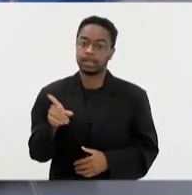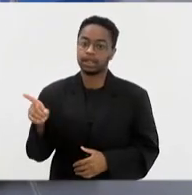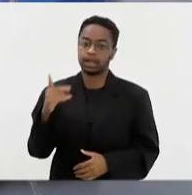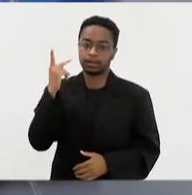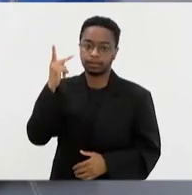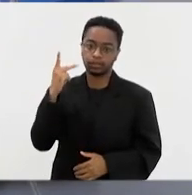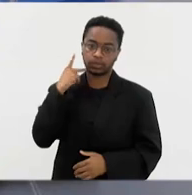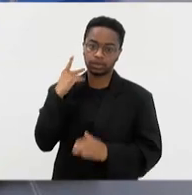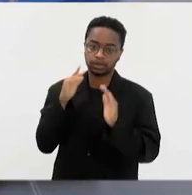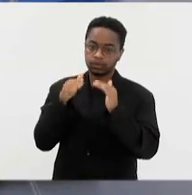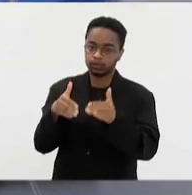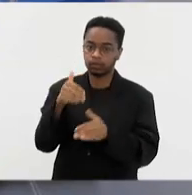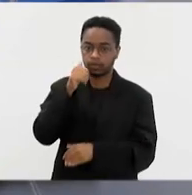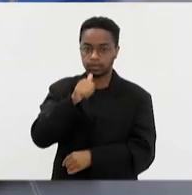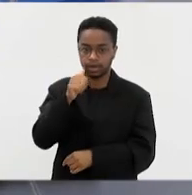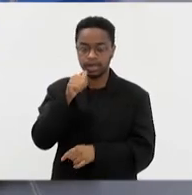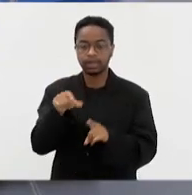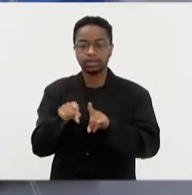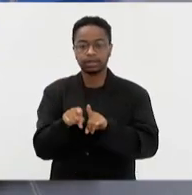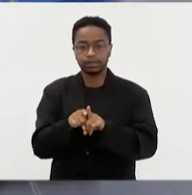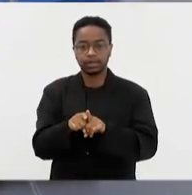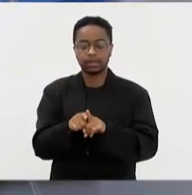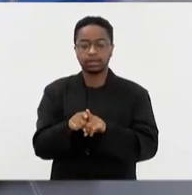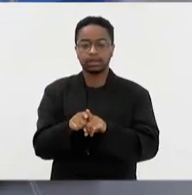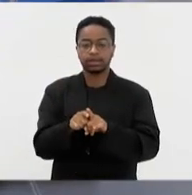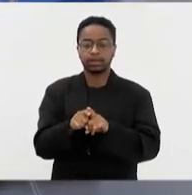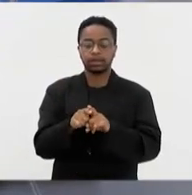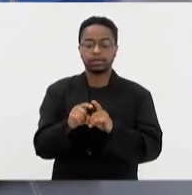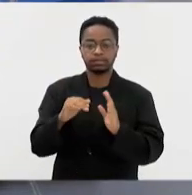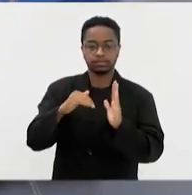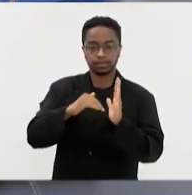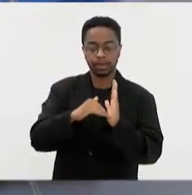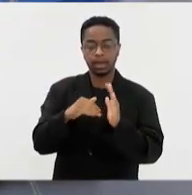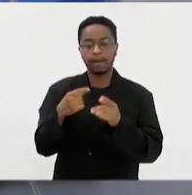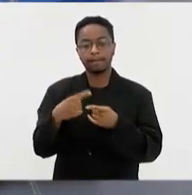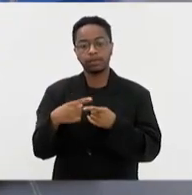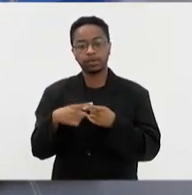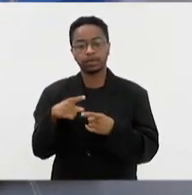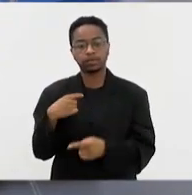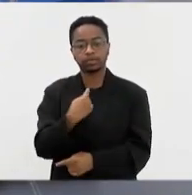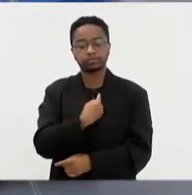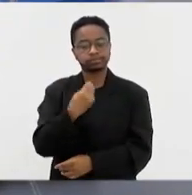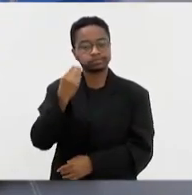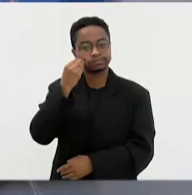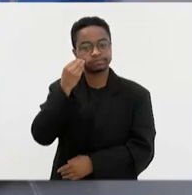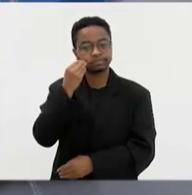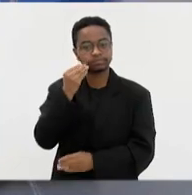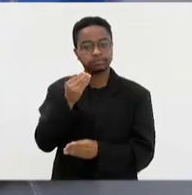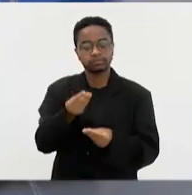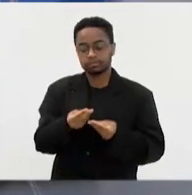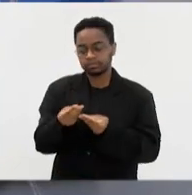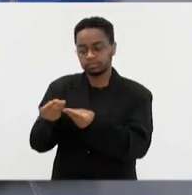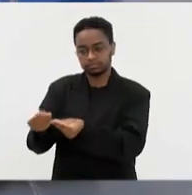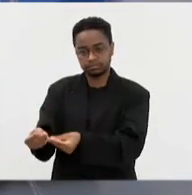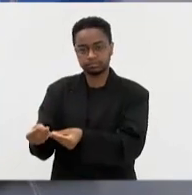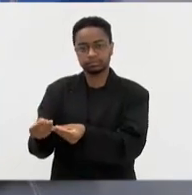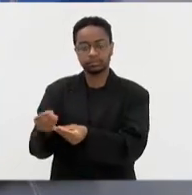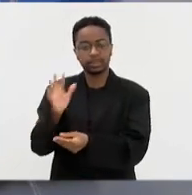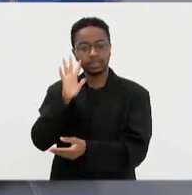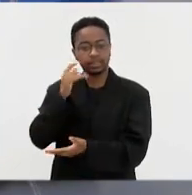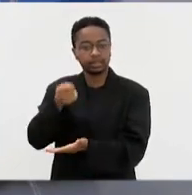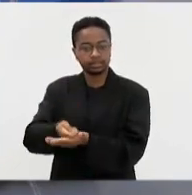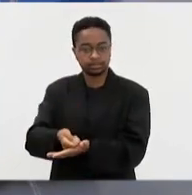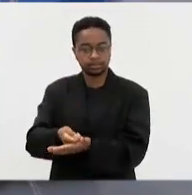da Mulher, na Câmara dos Deputados, para que a gente possa encaminhar essas